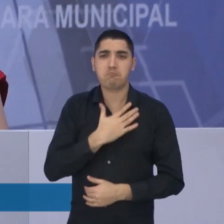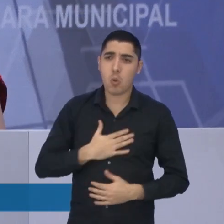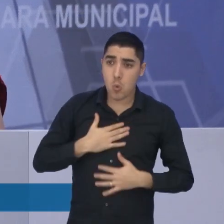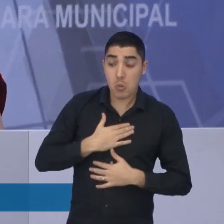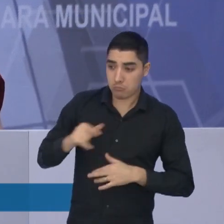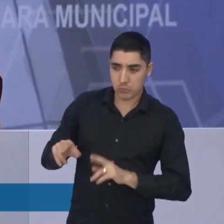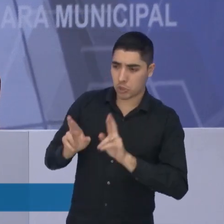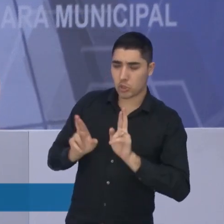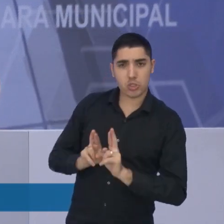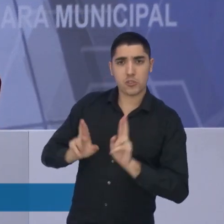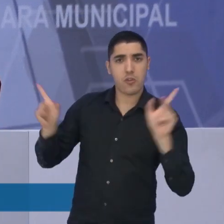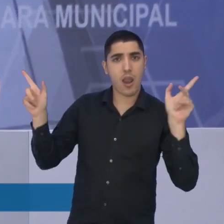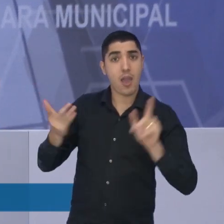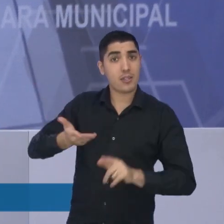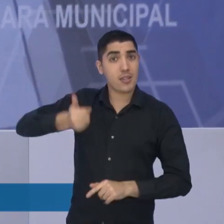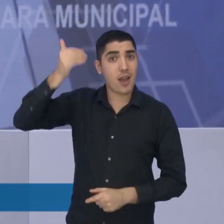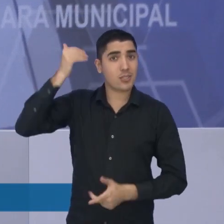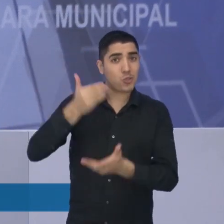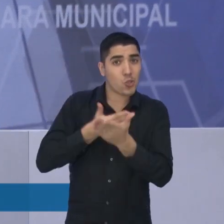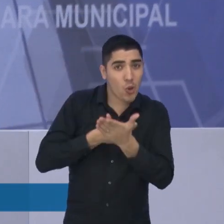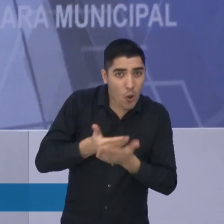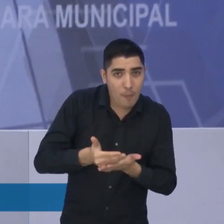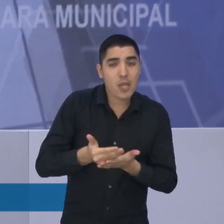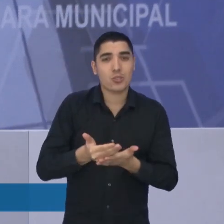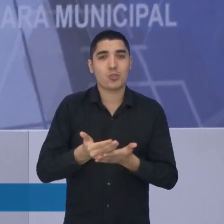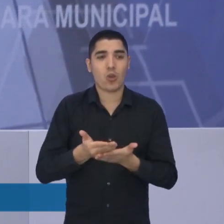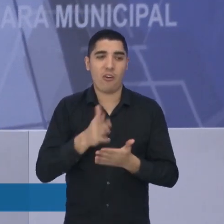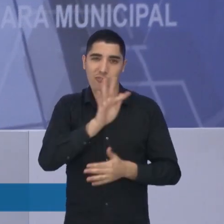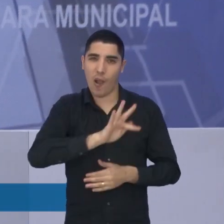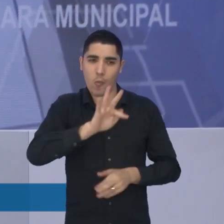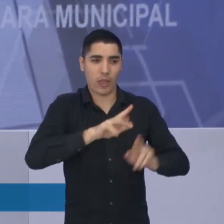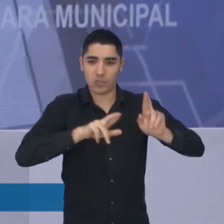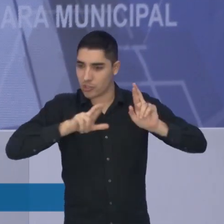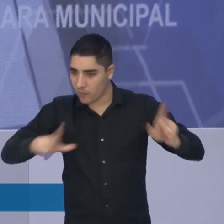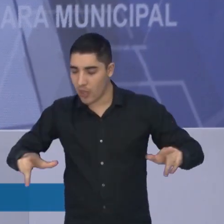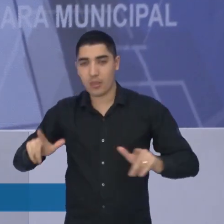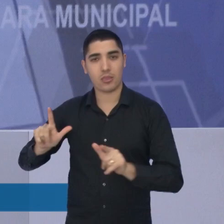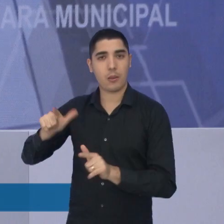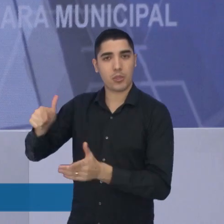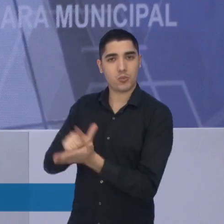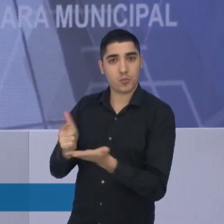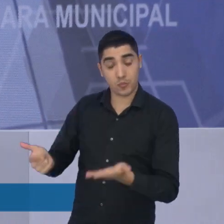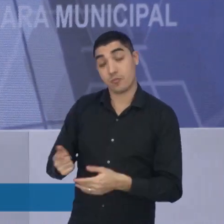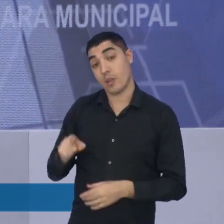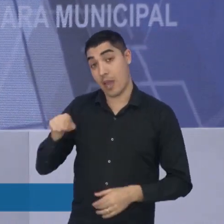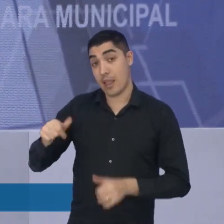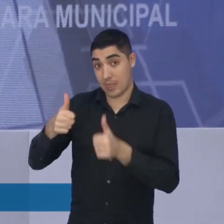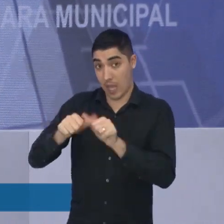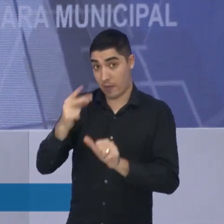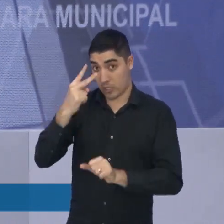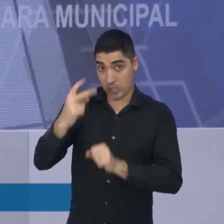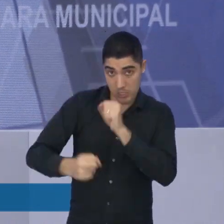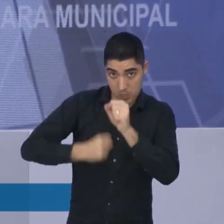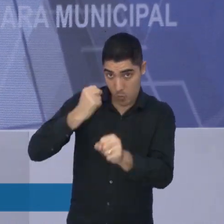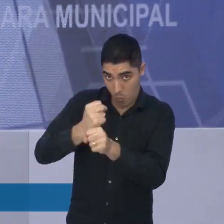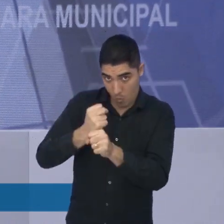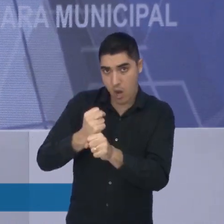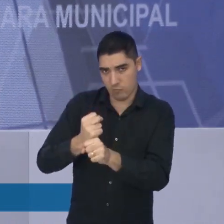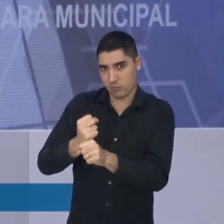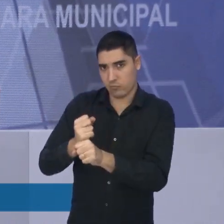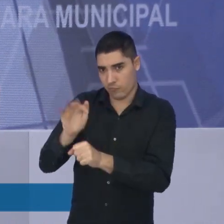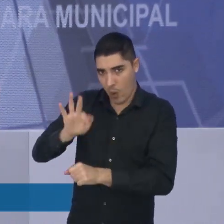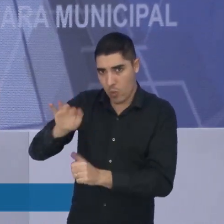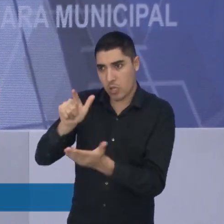que havia iniciado seus estudos universitários. No segundo ano de faculdade de jornalismo, começou a atuar